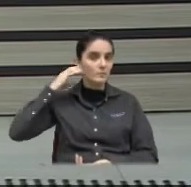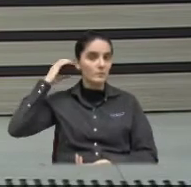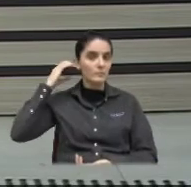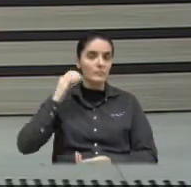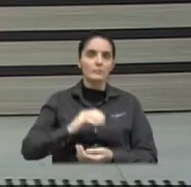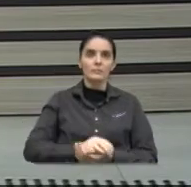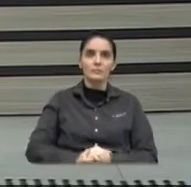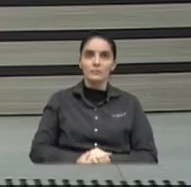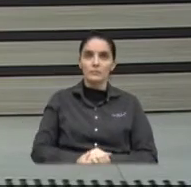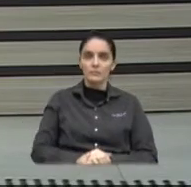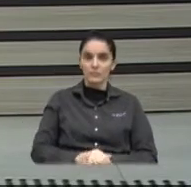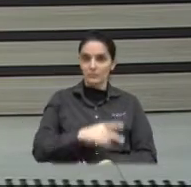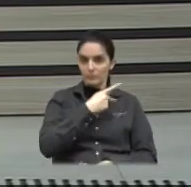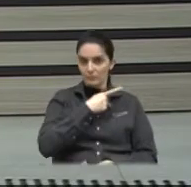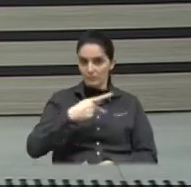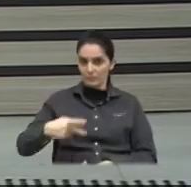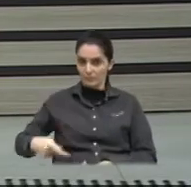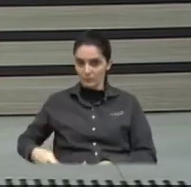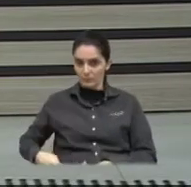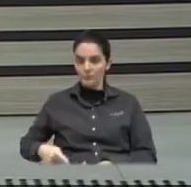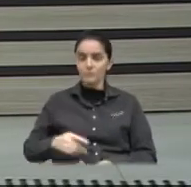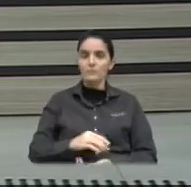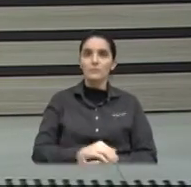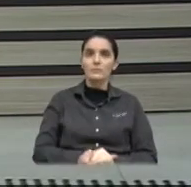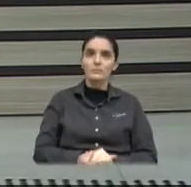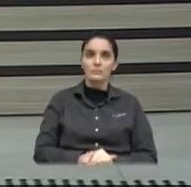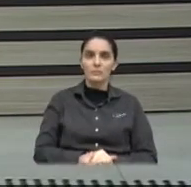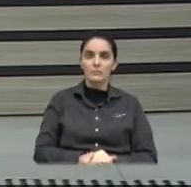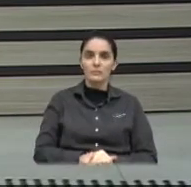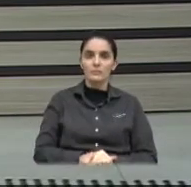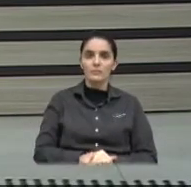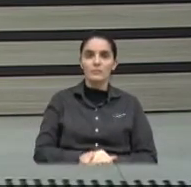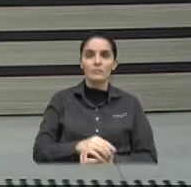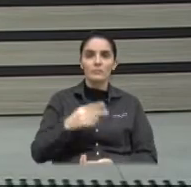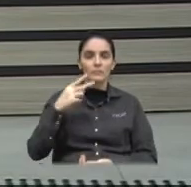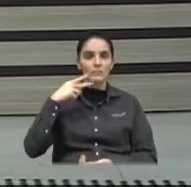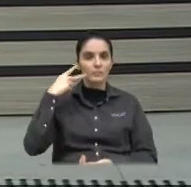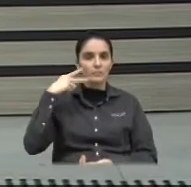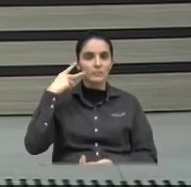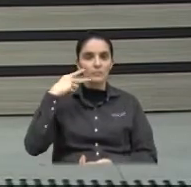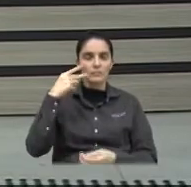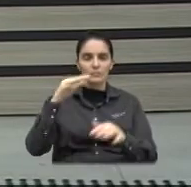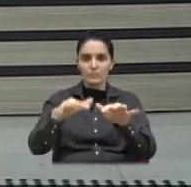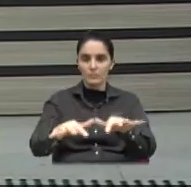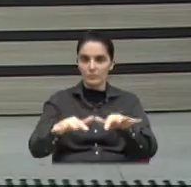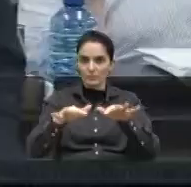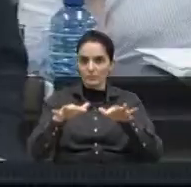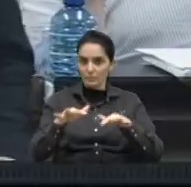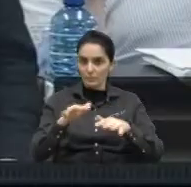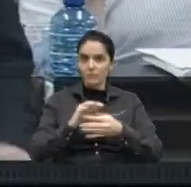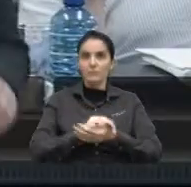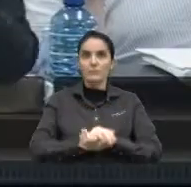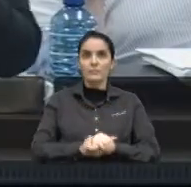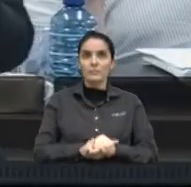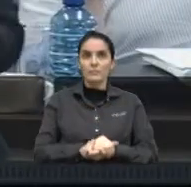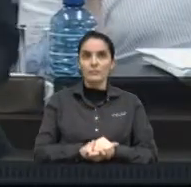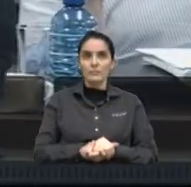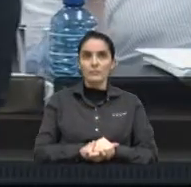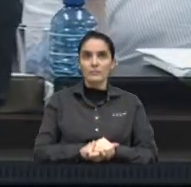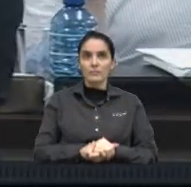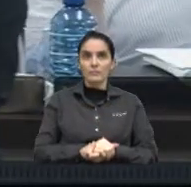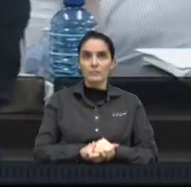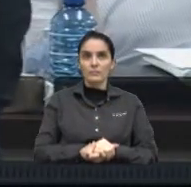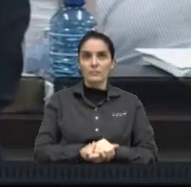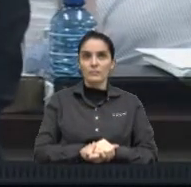esse acréscimo presidente em exercício nobres pares público que ainda nos acompanha por